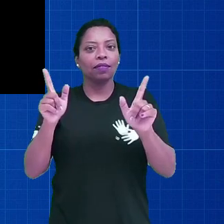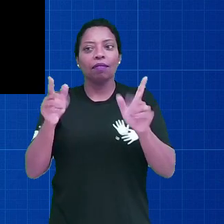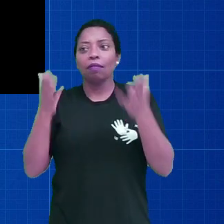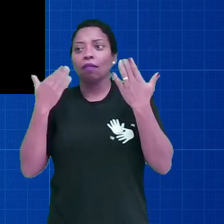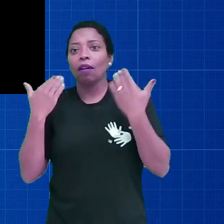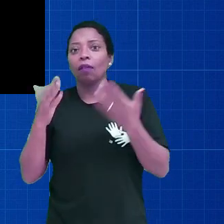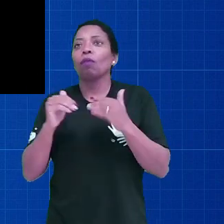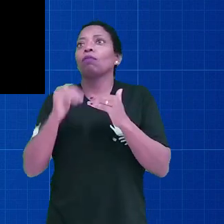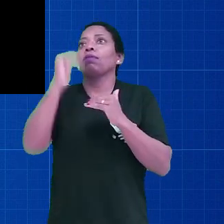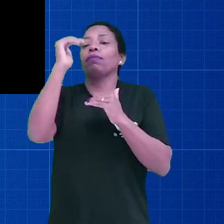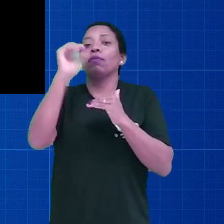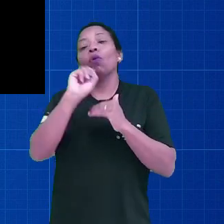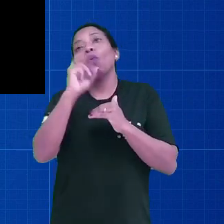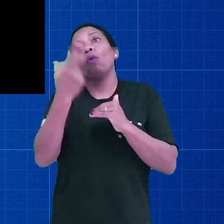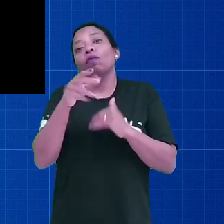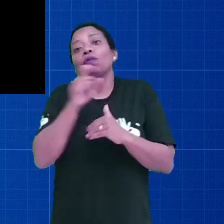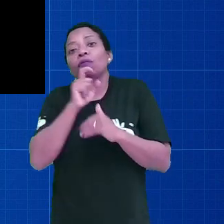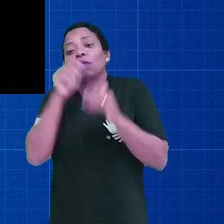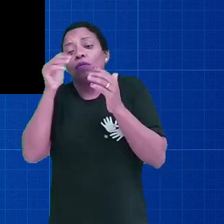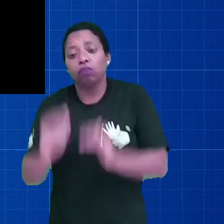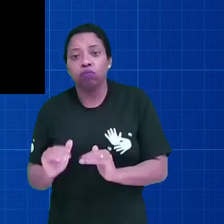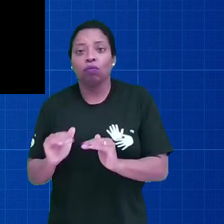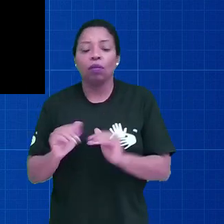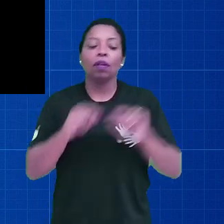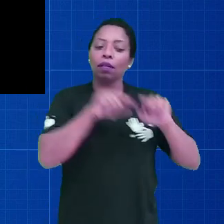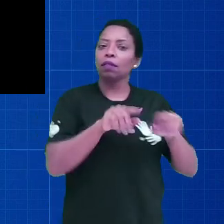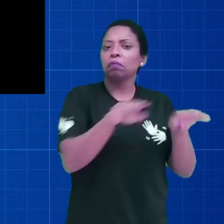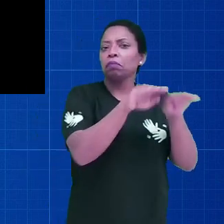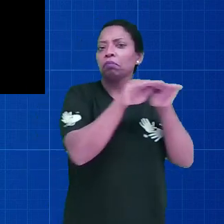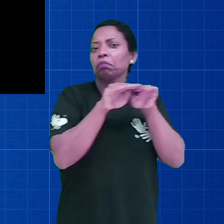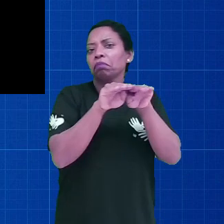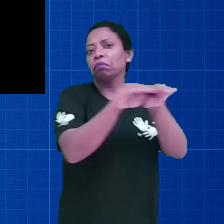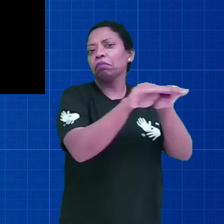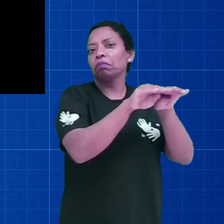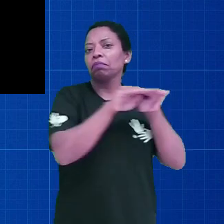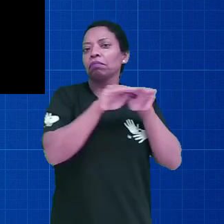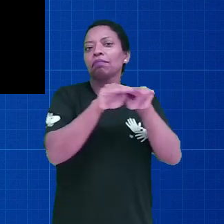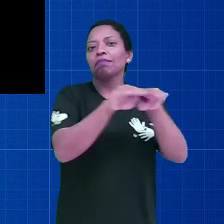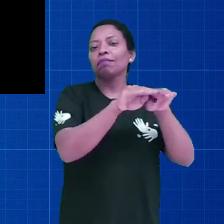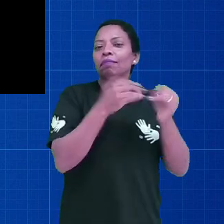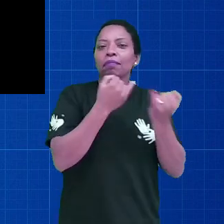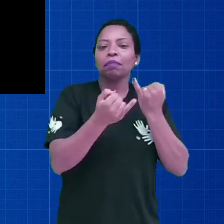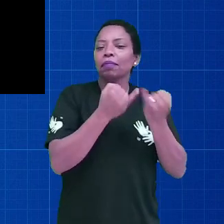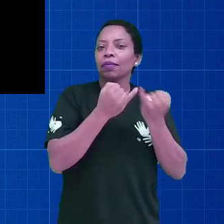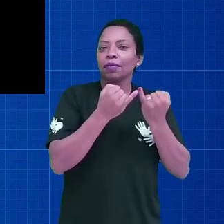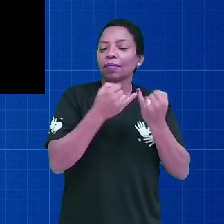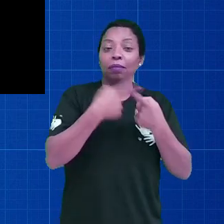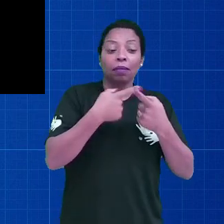condições, né? Onde a temperatura mínima e a temperatura máxima, ou seja, a amplitude térmica seria